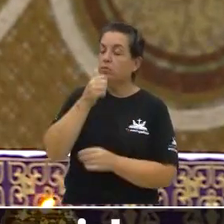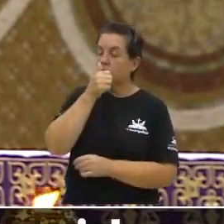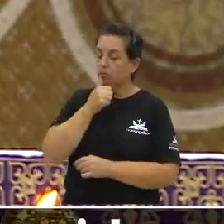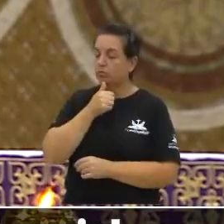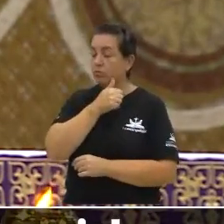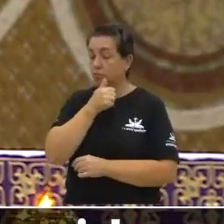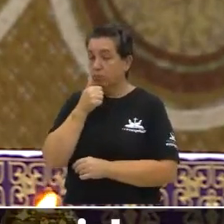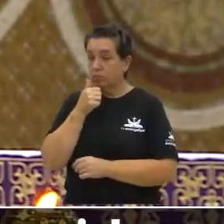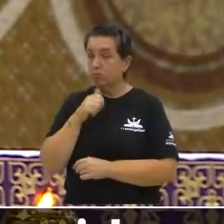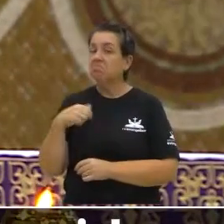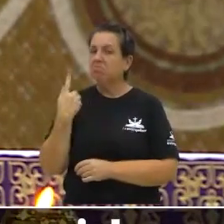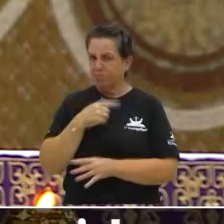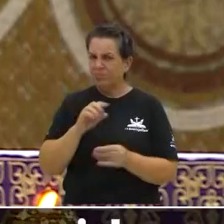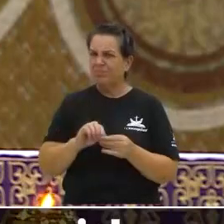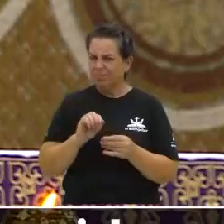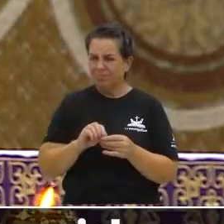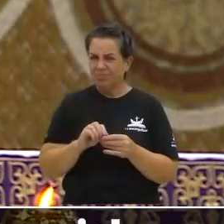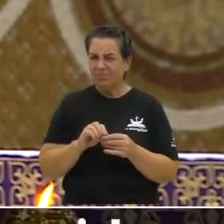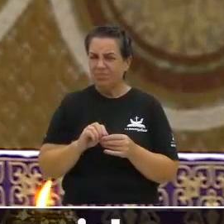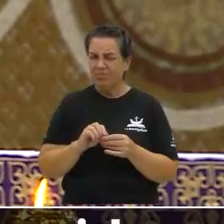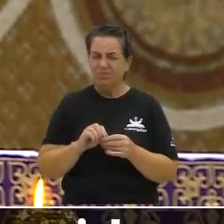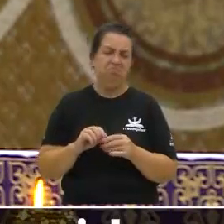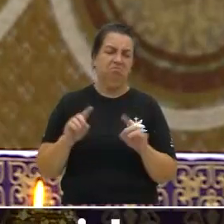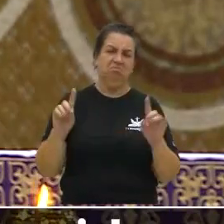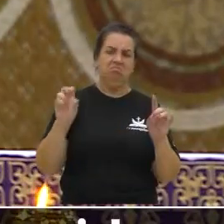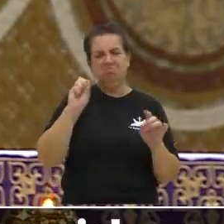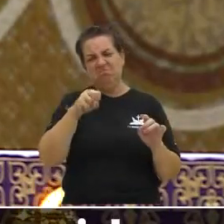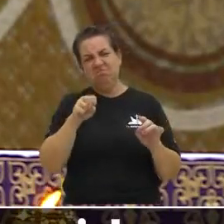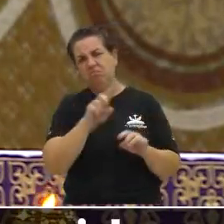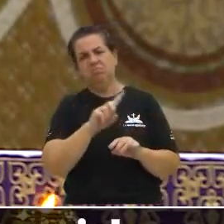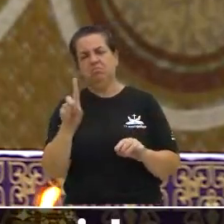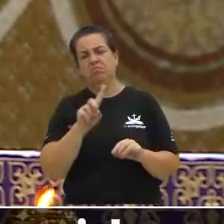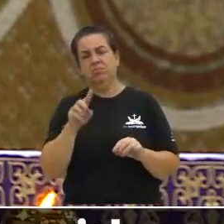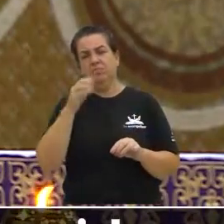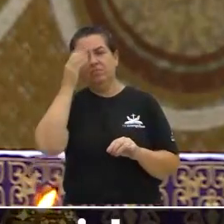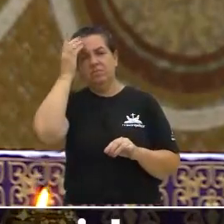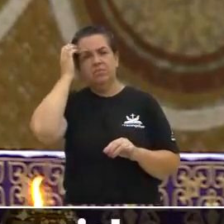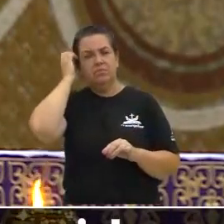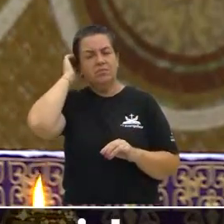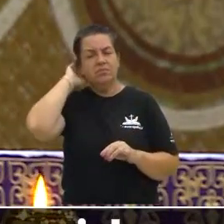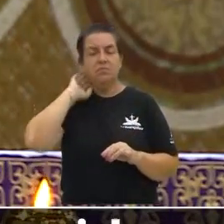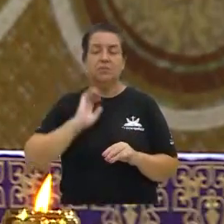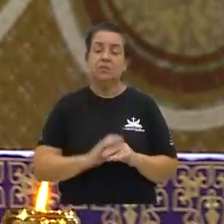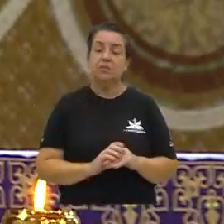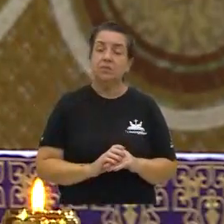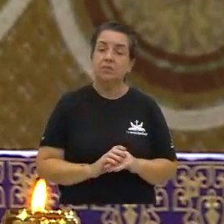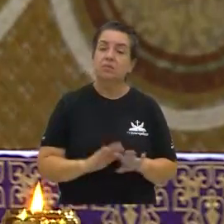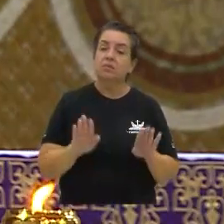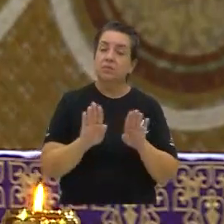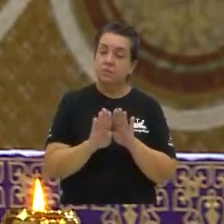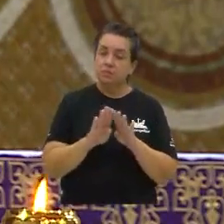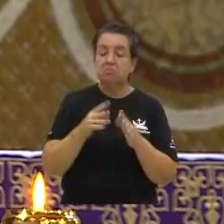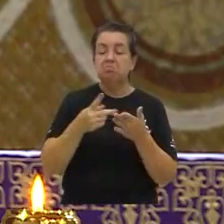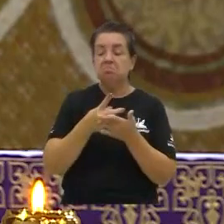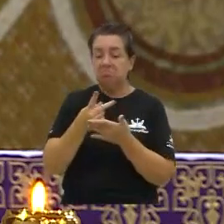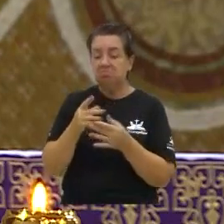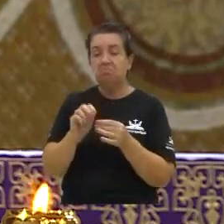penitenciais, exercitado na vida virtuosa, exercitado na busca da